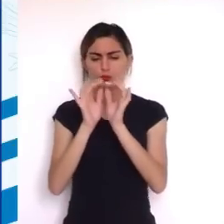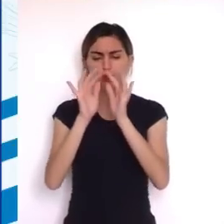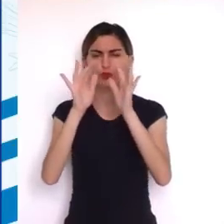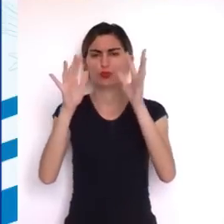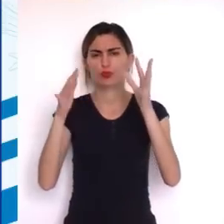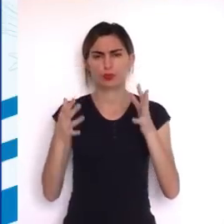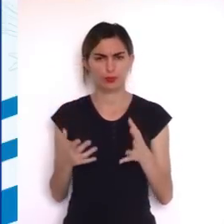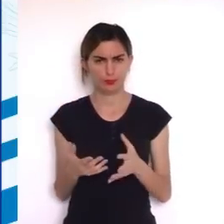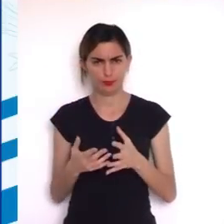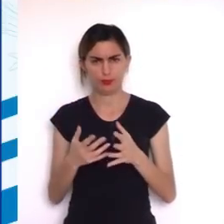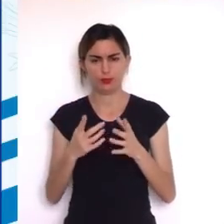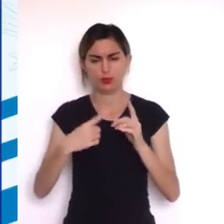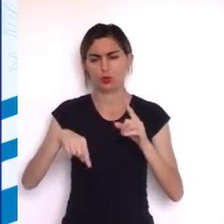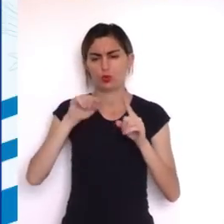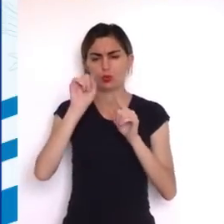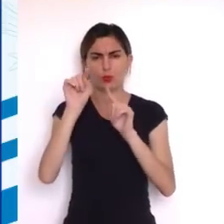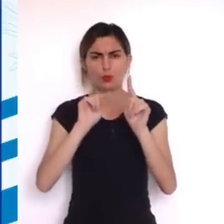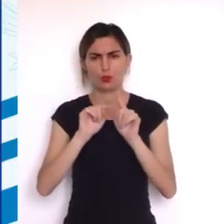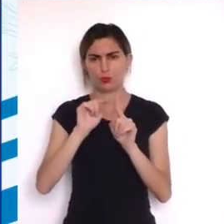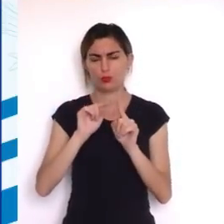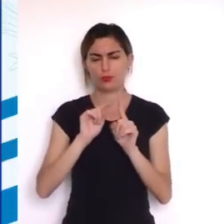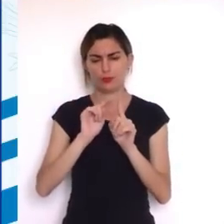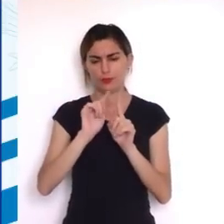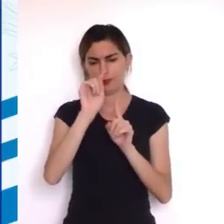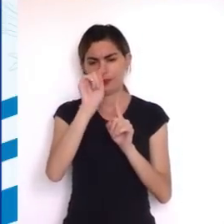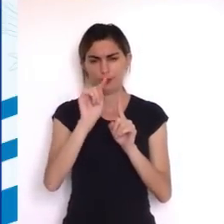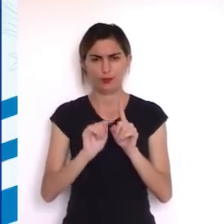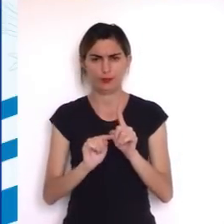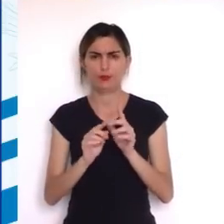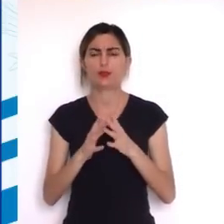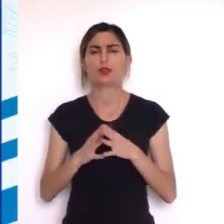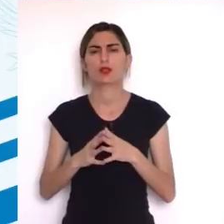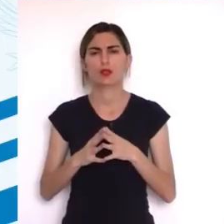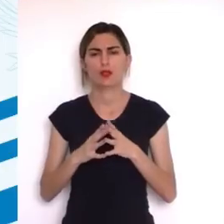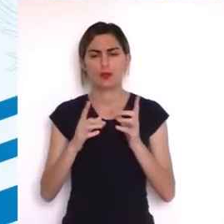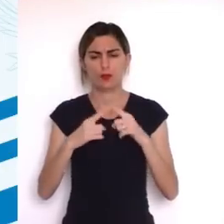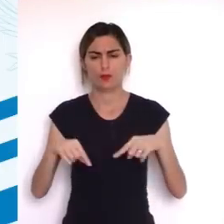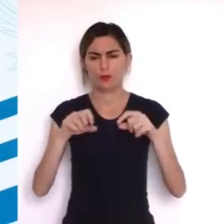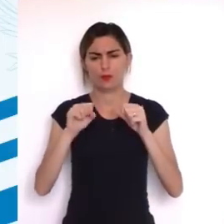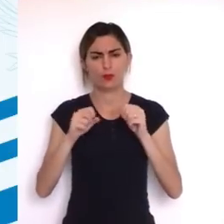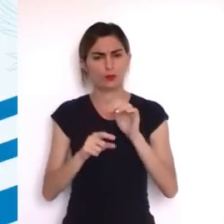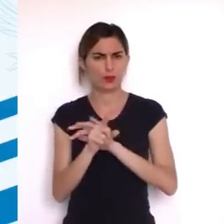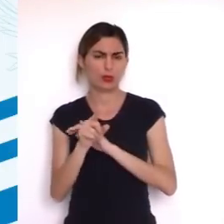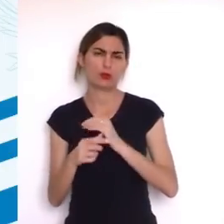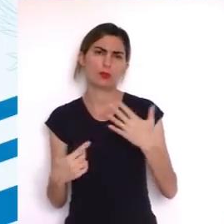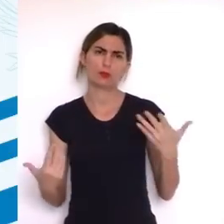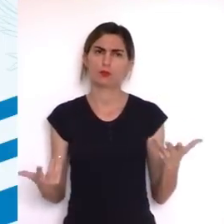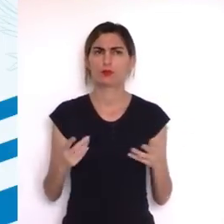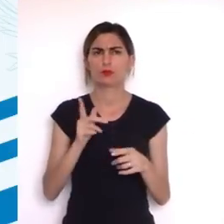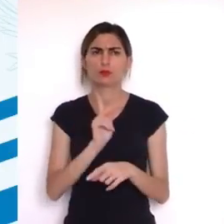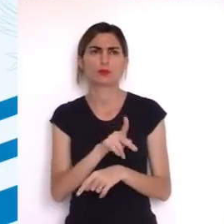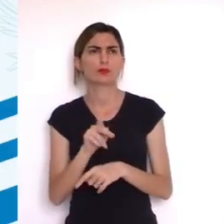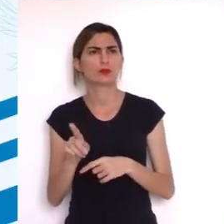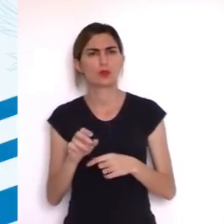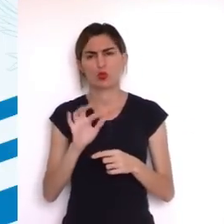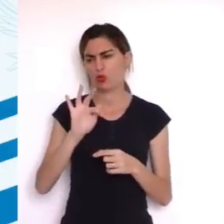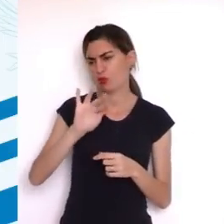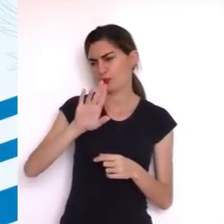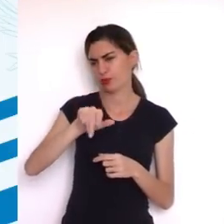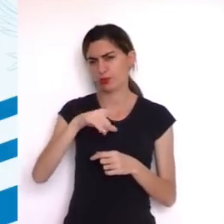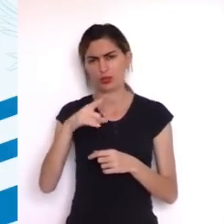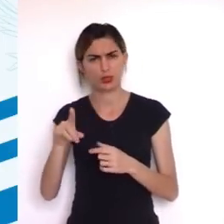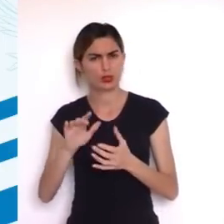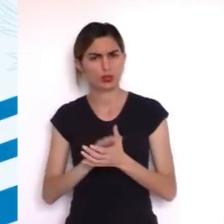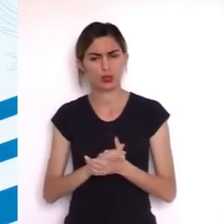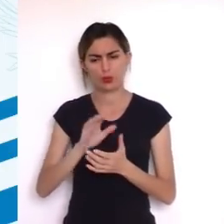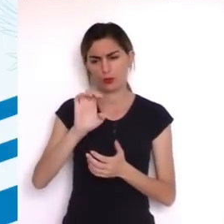sob pressão normal, que são os pontos fixos, convencionais. Aí você pode me perguntar, peraí, professor,